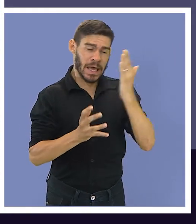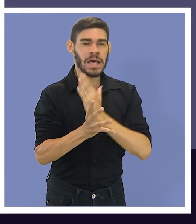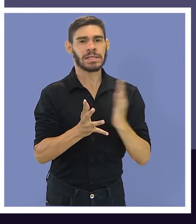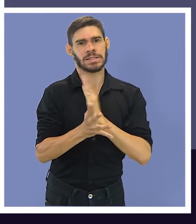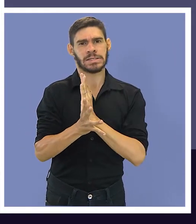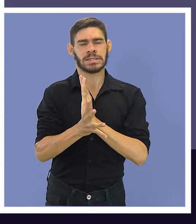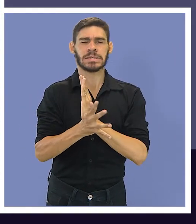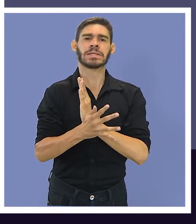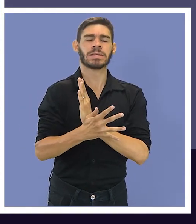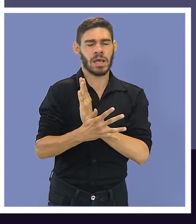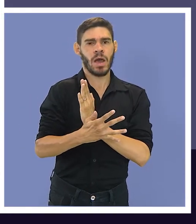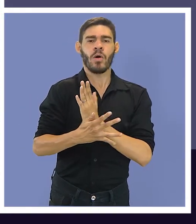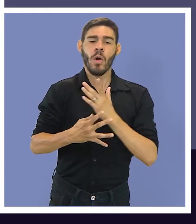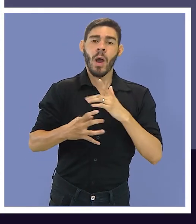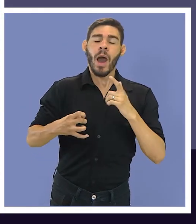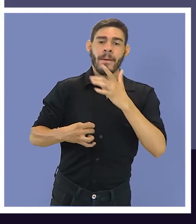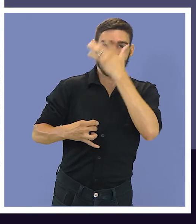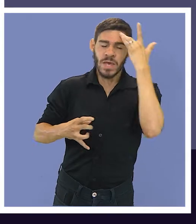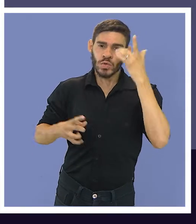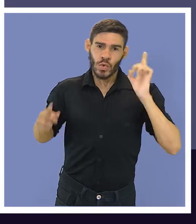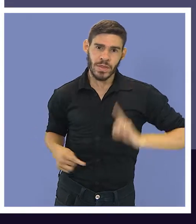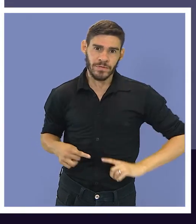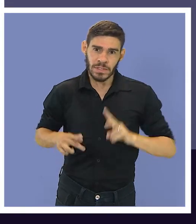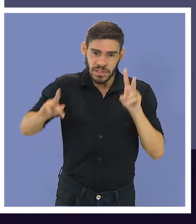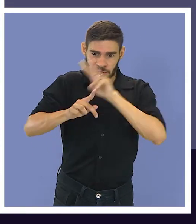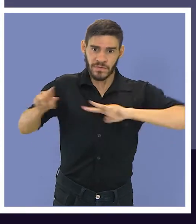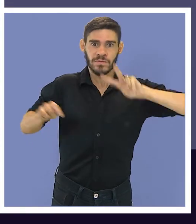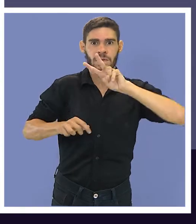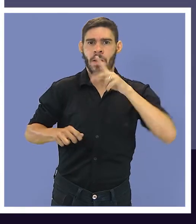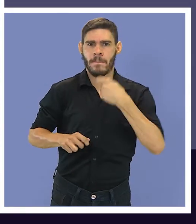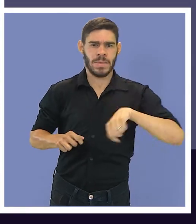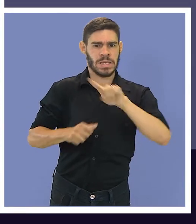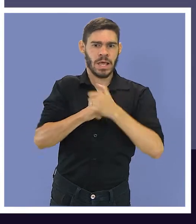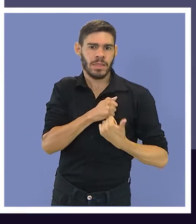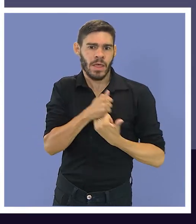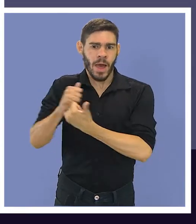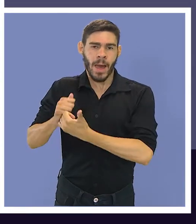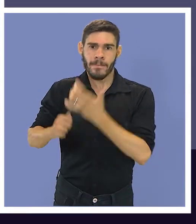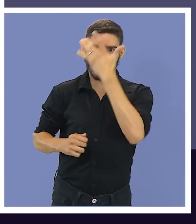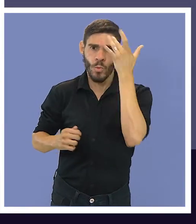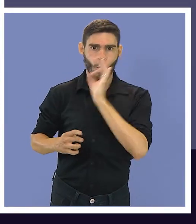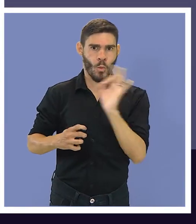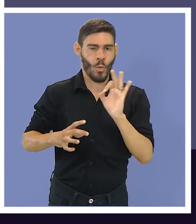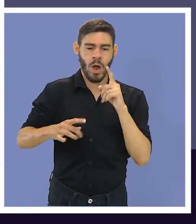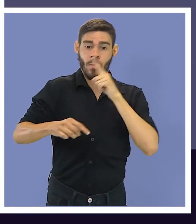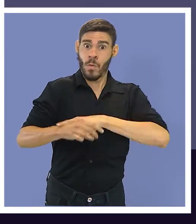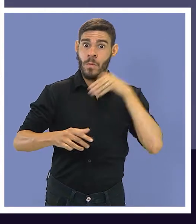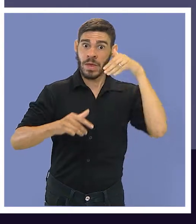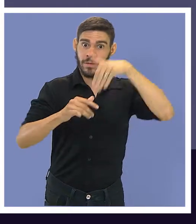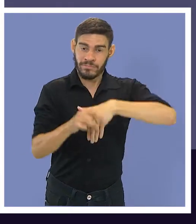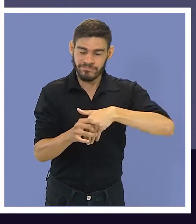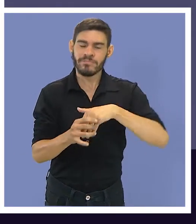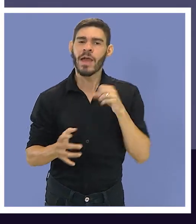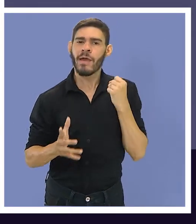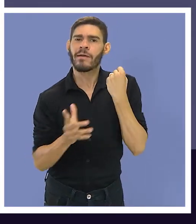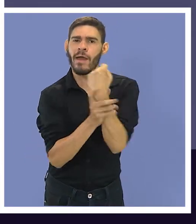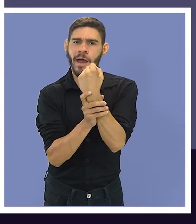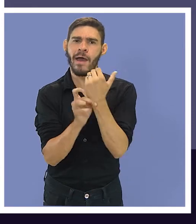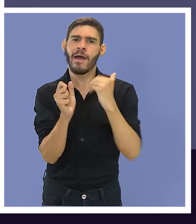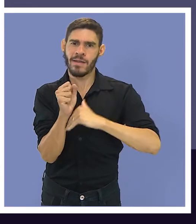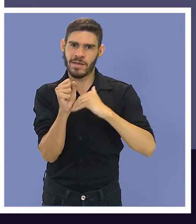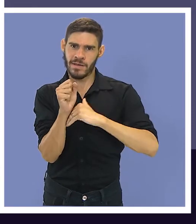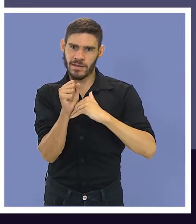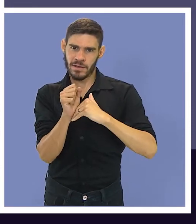Graças a alguns dispositivos, o eleitor com deficiência visual não precisa do apoio de ninguém na hora da votação,